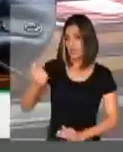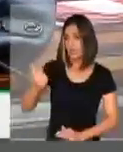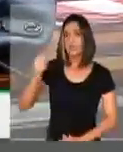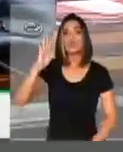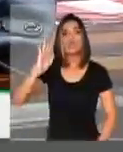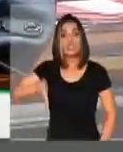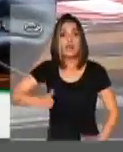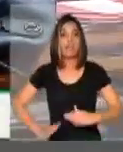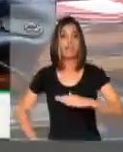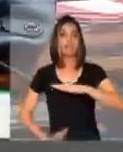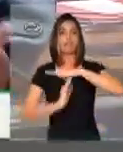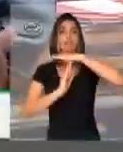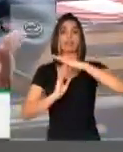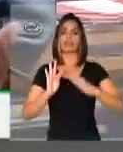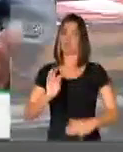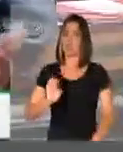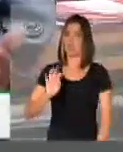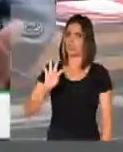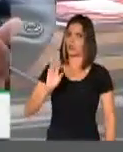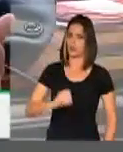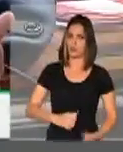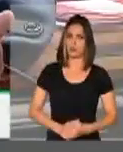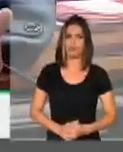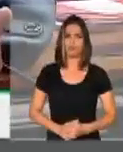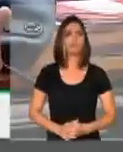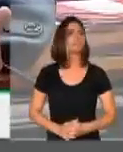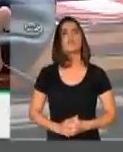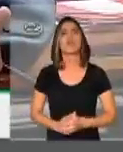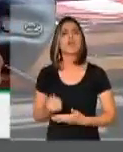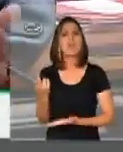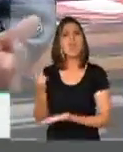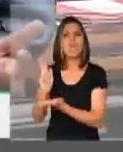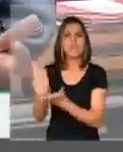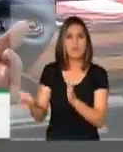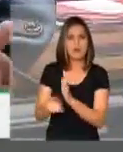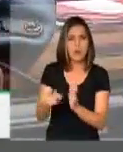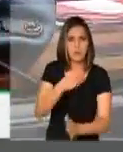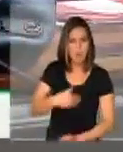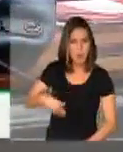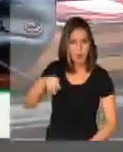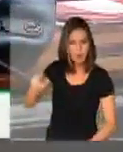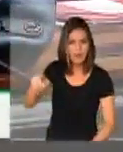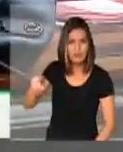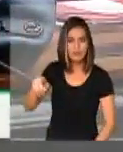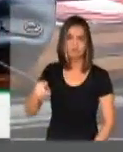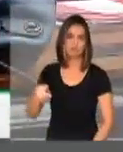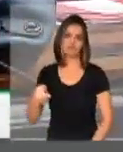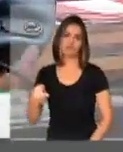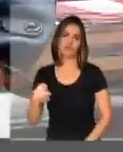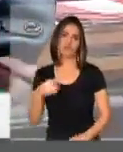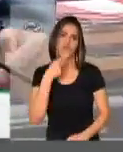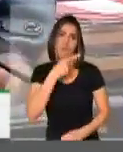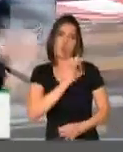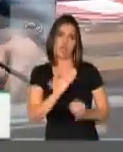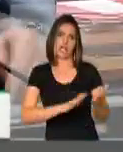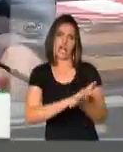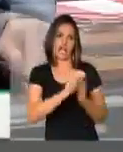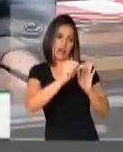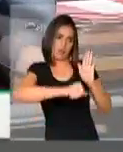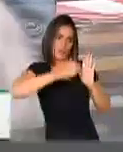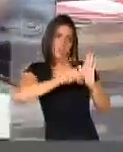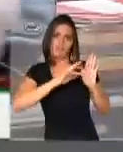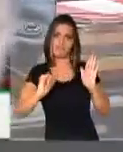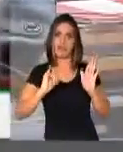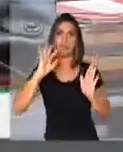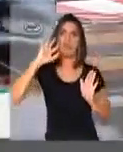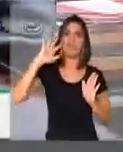teto. Nenhum representante do governo foi capaz de dizer aqui que a reforma resolve um problema de